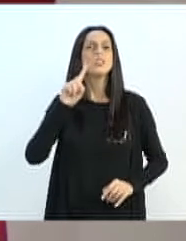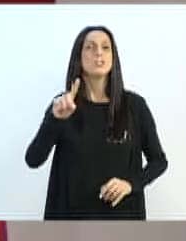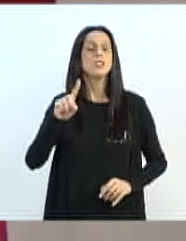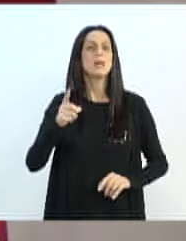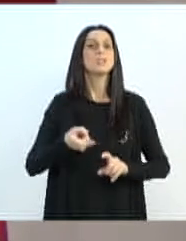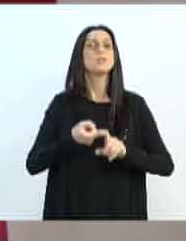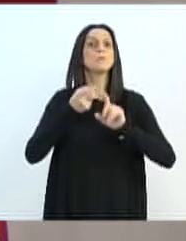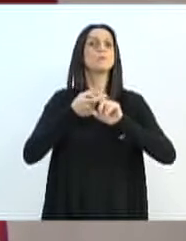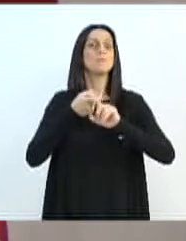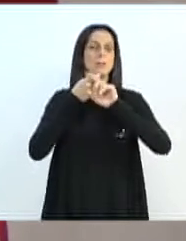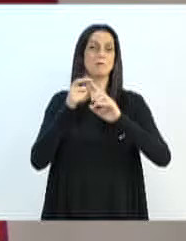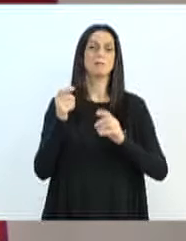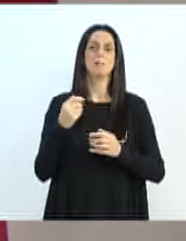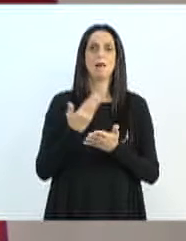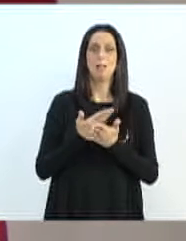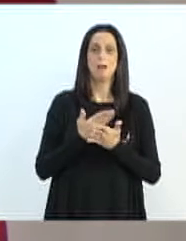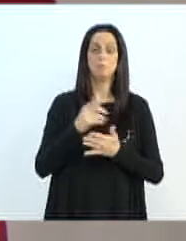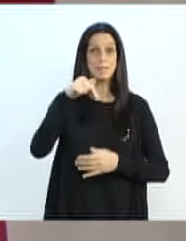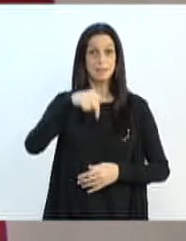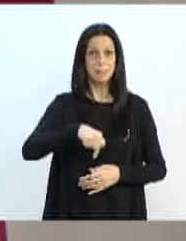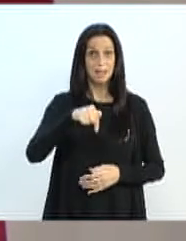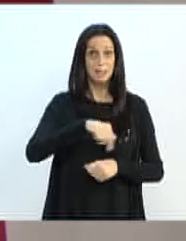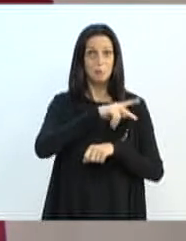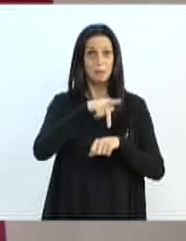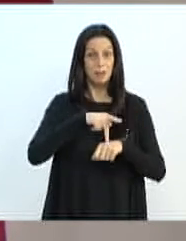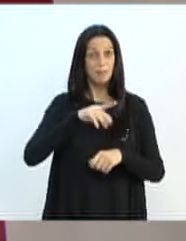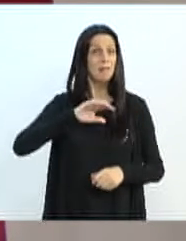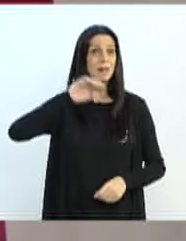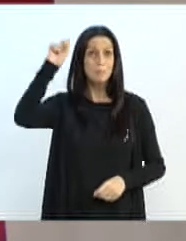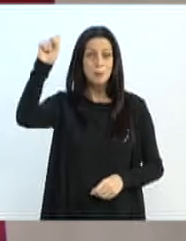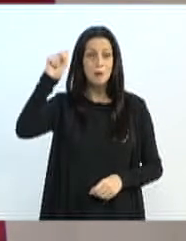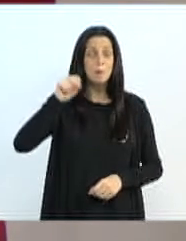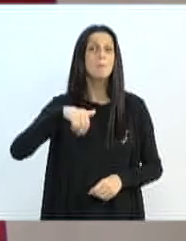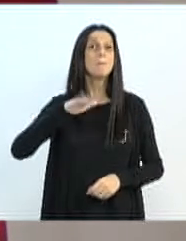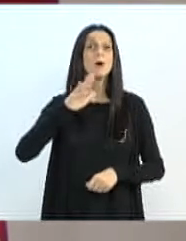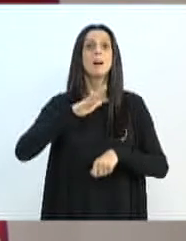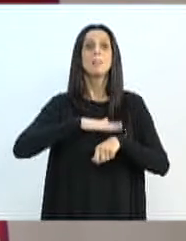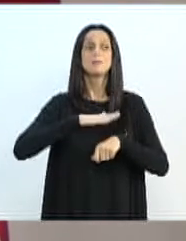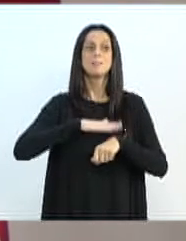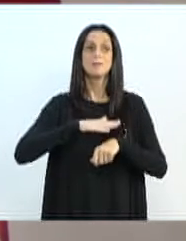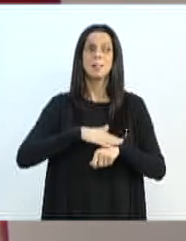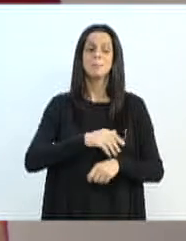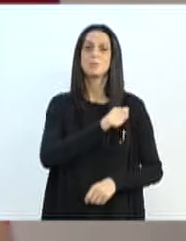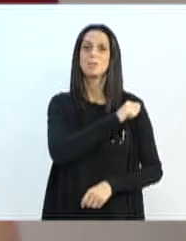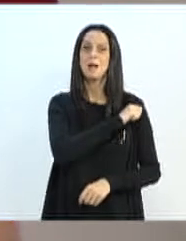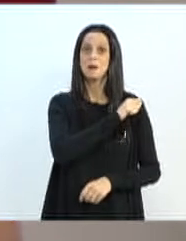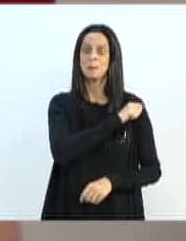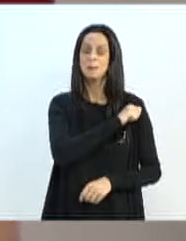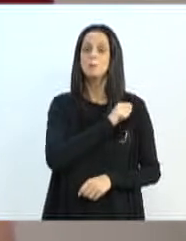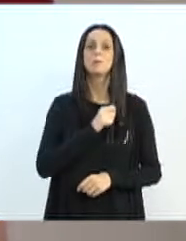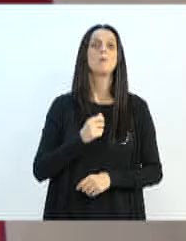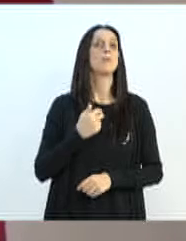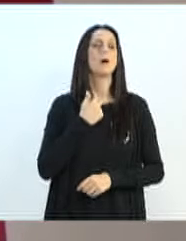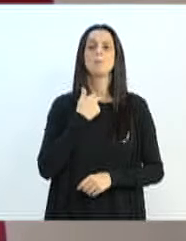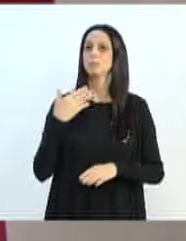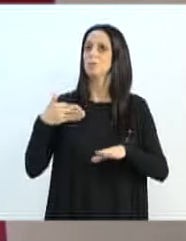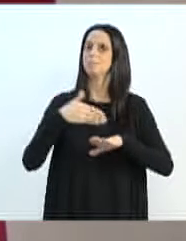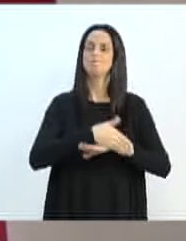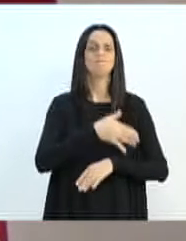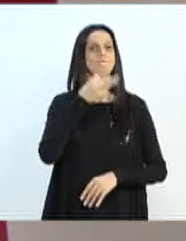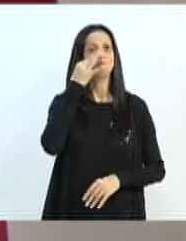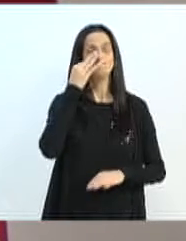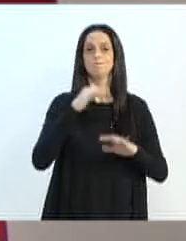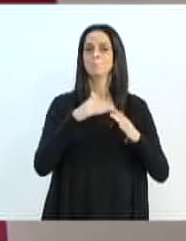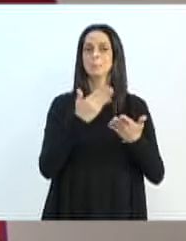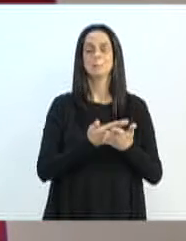foi recordista. O Brasil foi o país que mais tempo manteve seus estudantes fora das salas de aula. Uma pena,